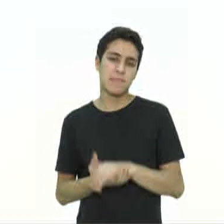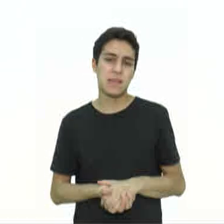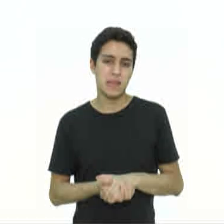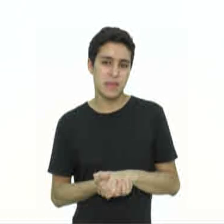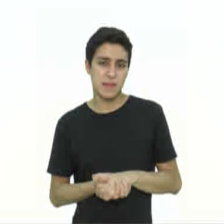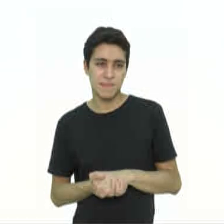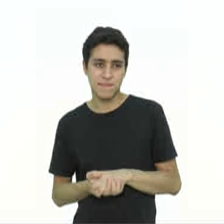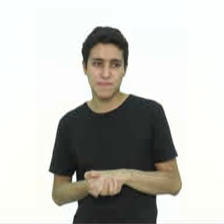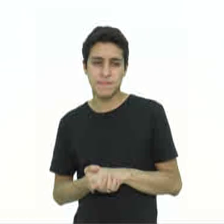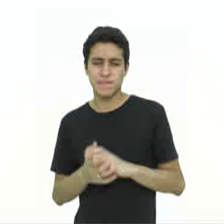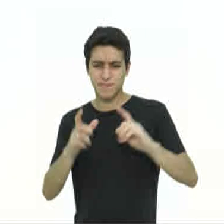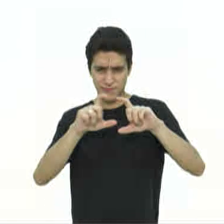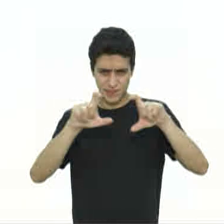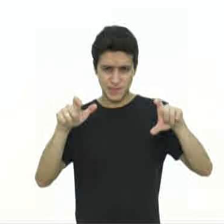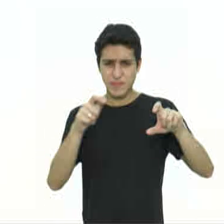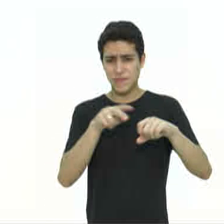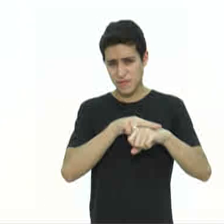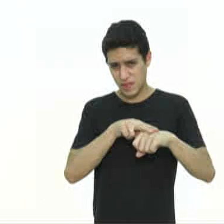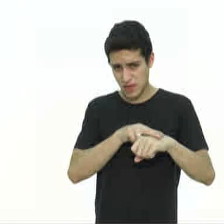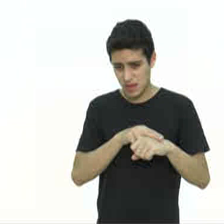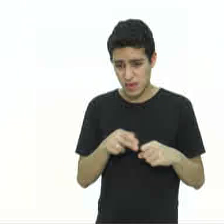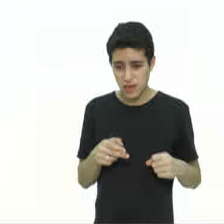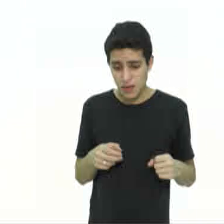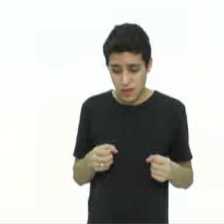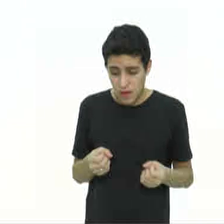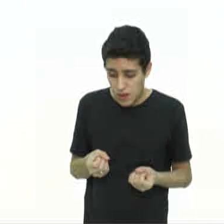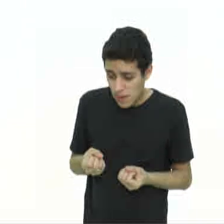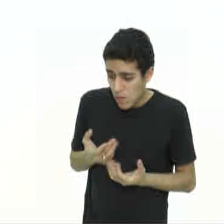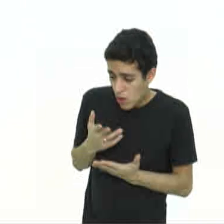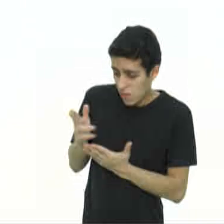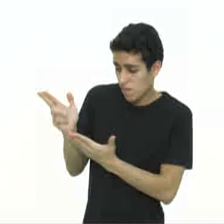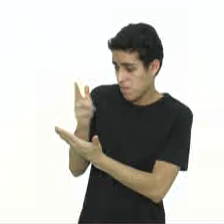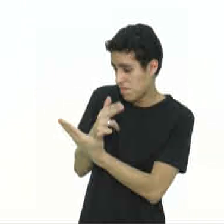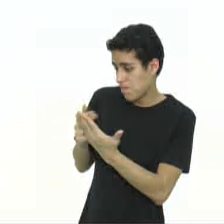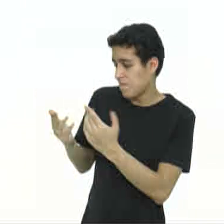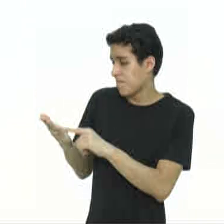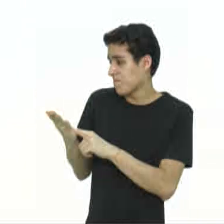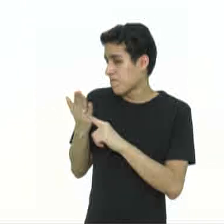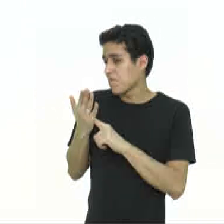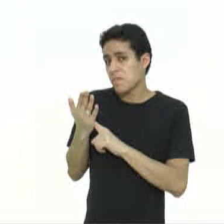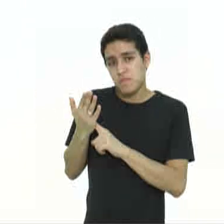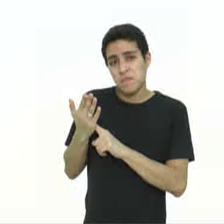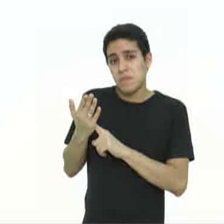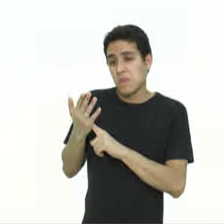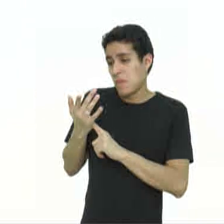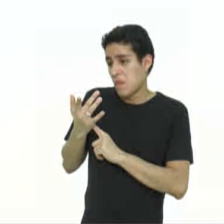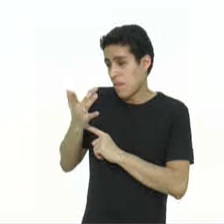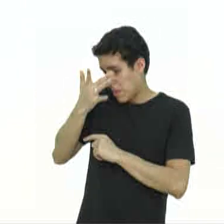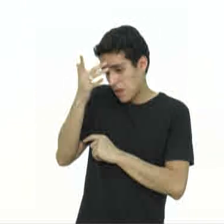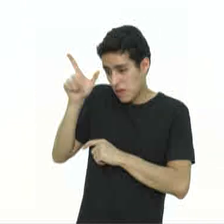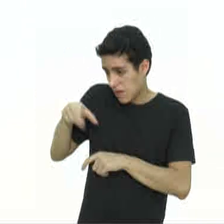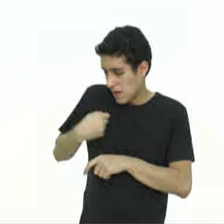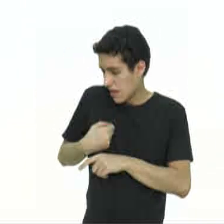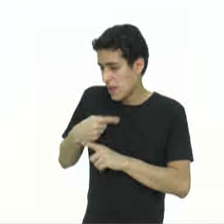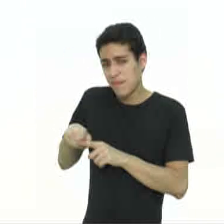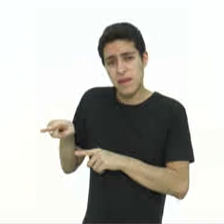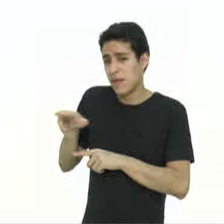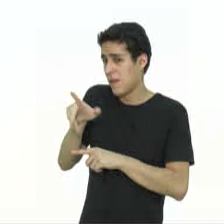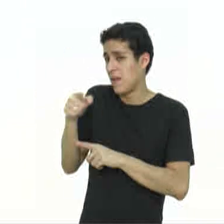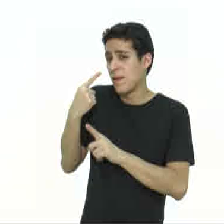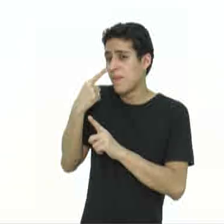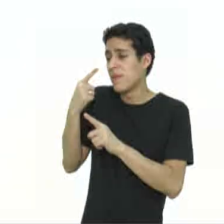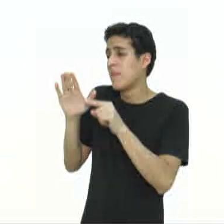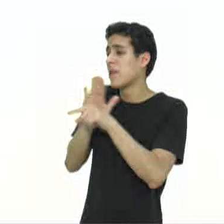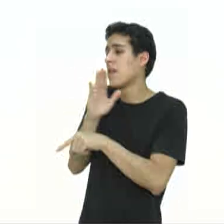na sequência em verde, as produções da pintura apresentam-se como seres vivos, mas se lhe perguntarmos algo, mantém o mais solene silêncio.